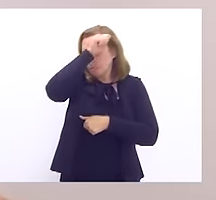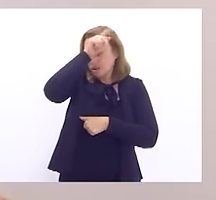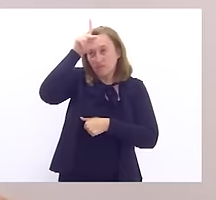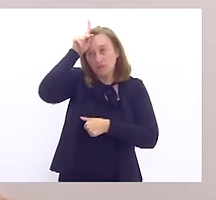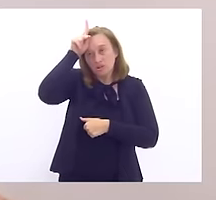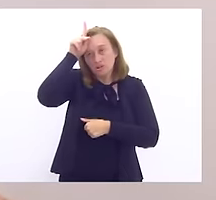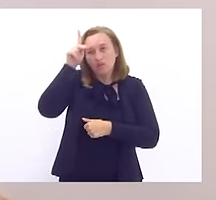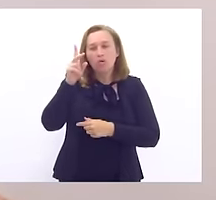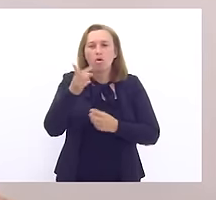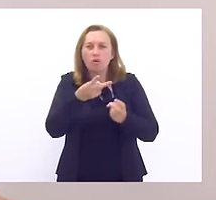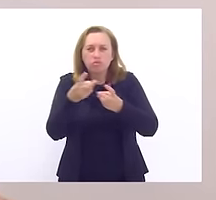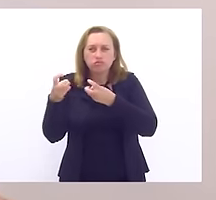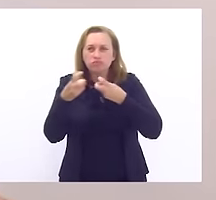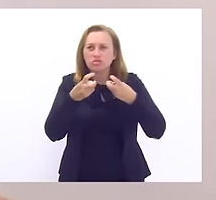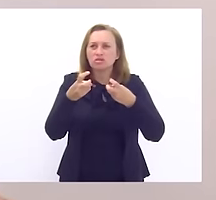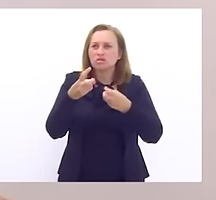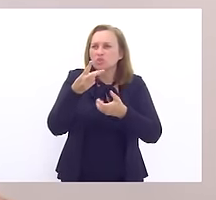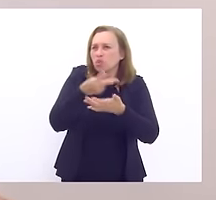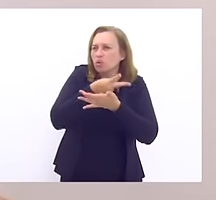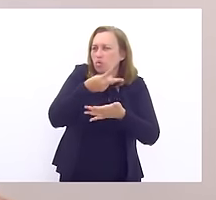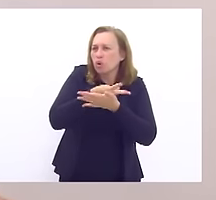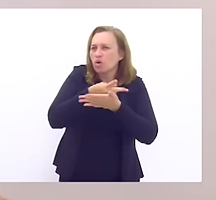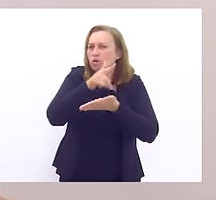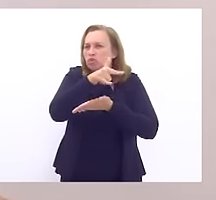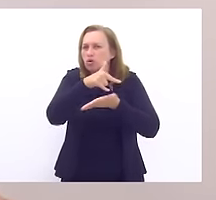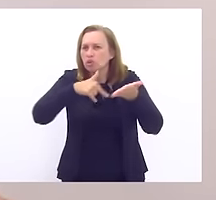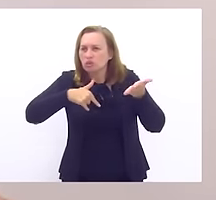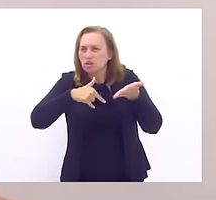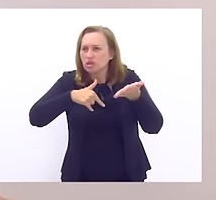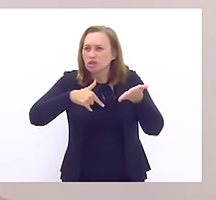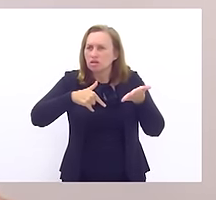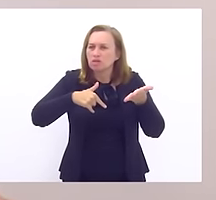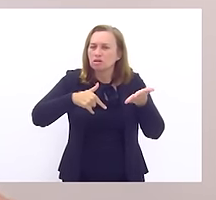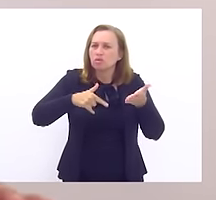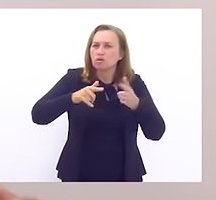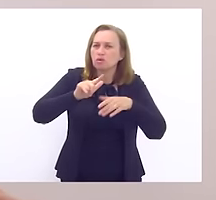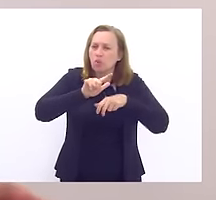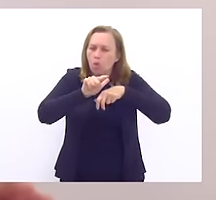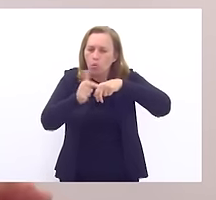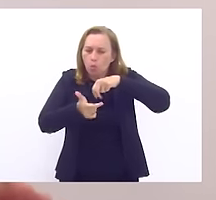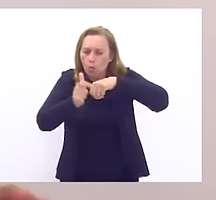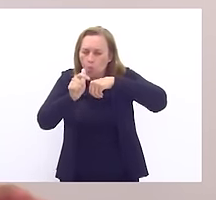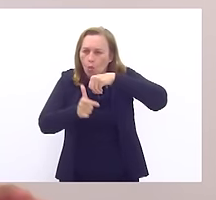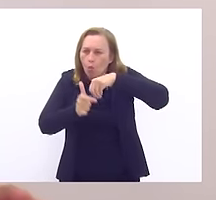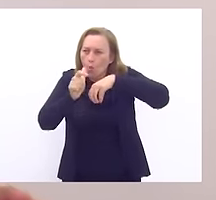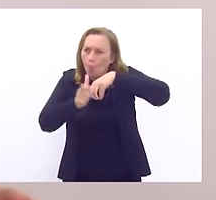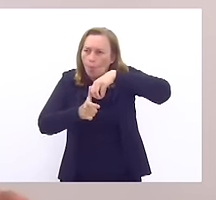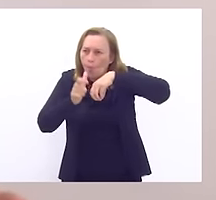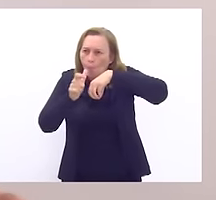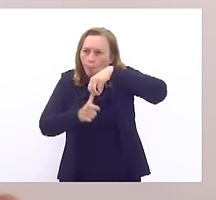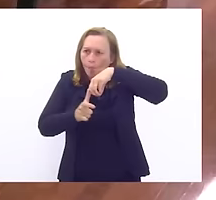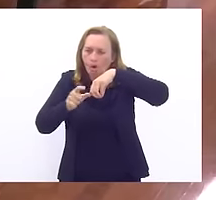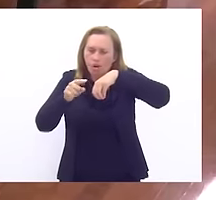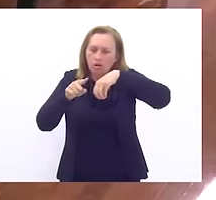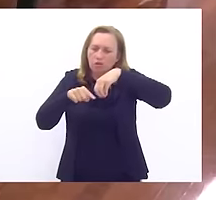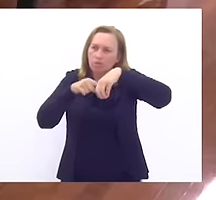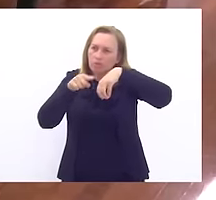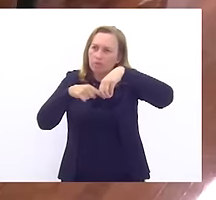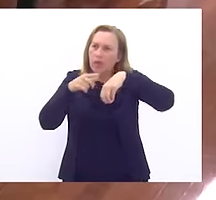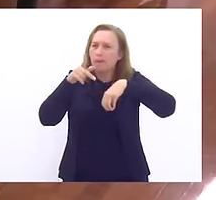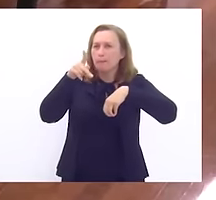verificando regularidade de documentação condição de pneu é uma operação irregular concorda